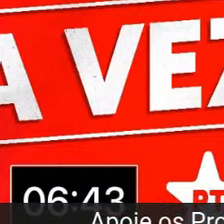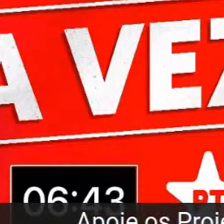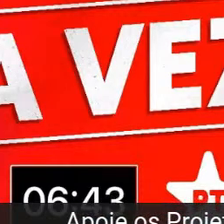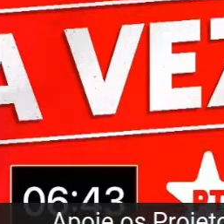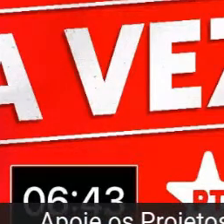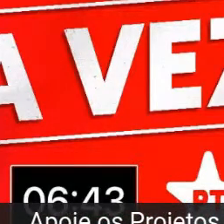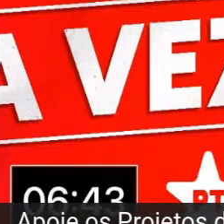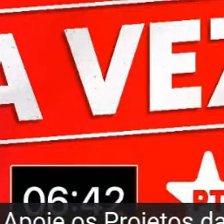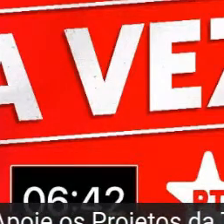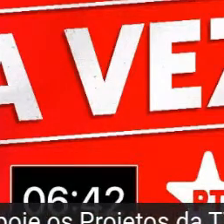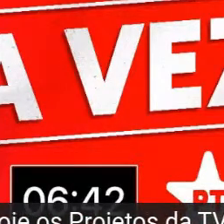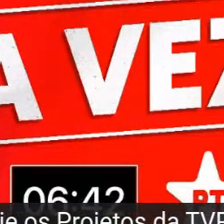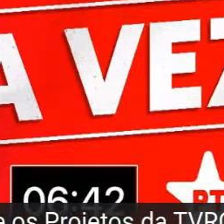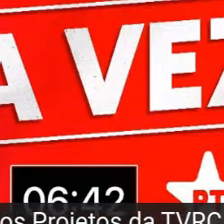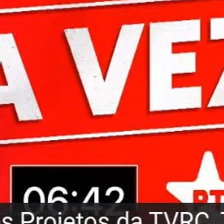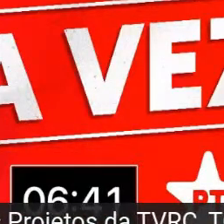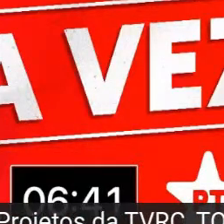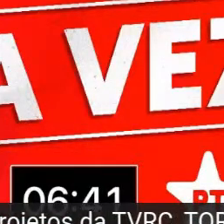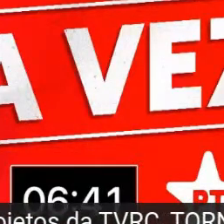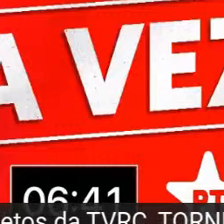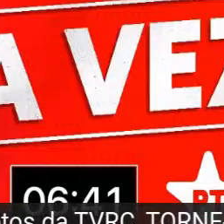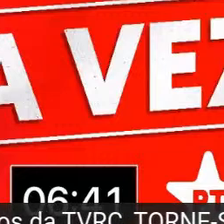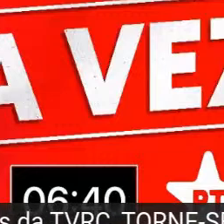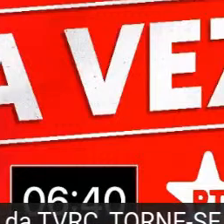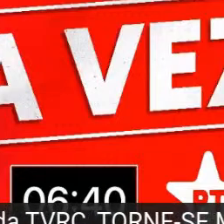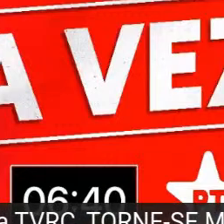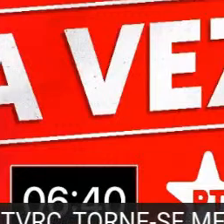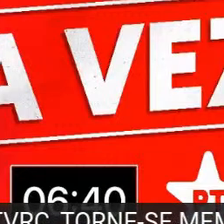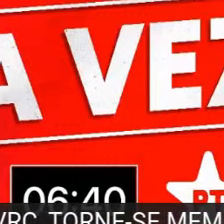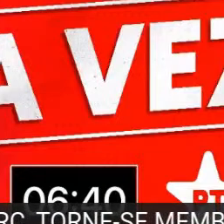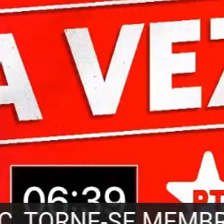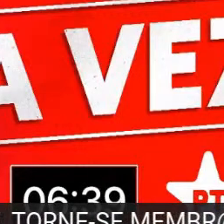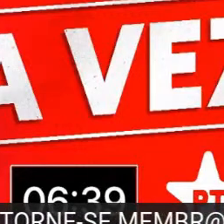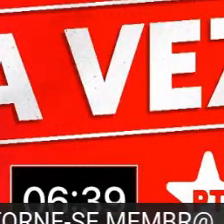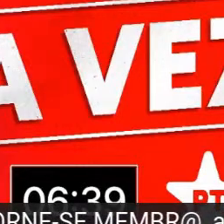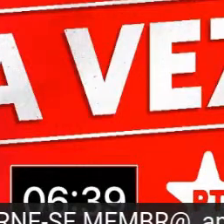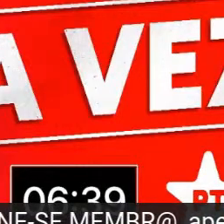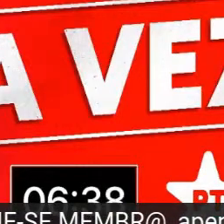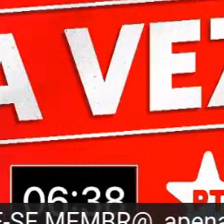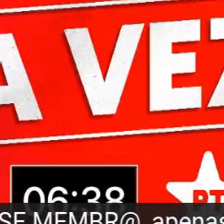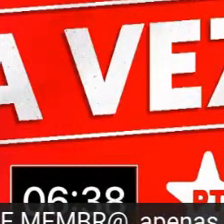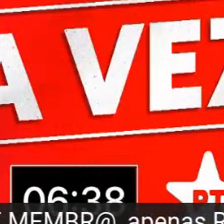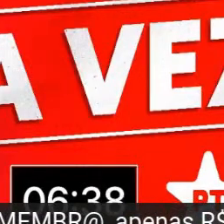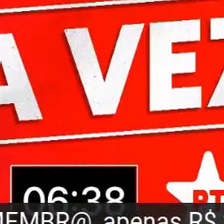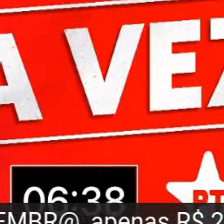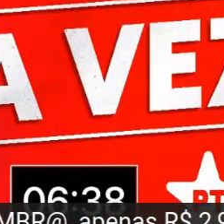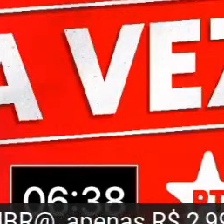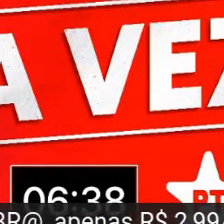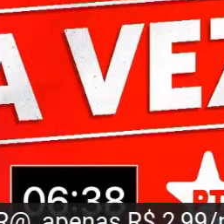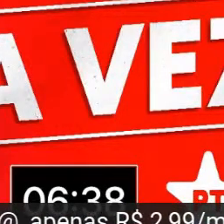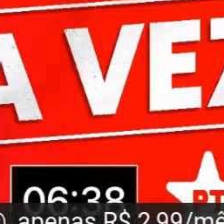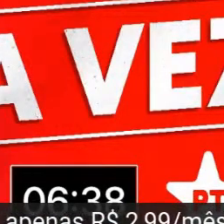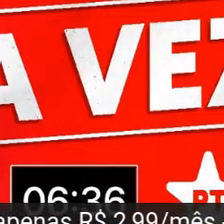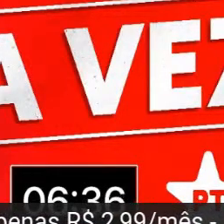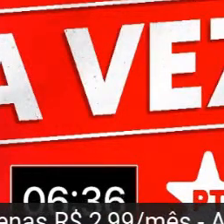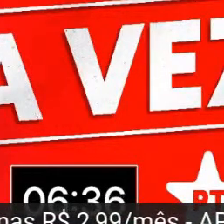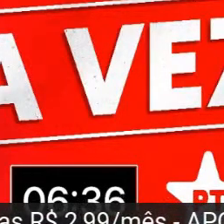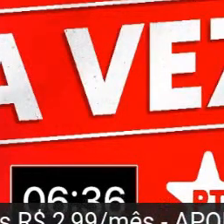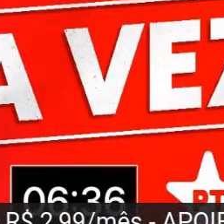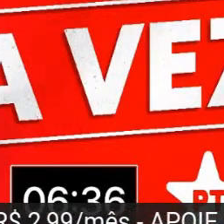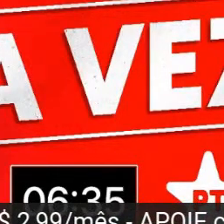o sonho voltar. Chama o homem que a hora é essa. Imagina o Lula